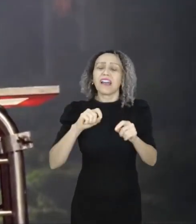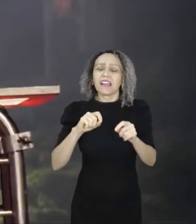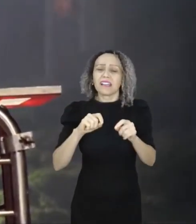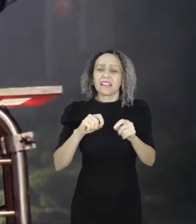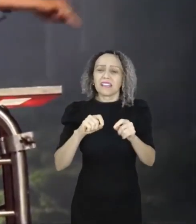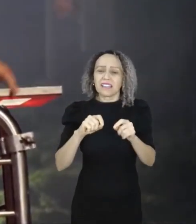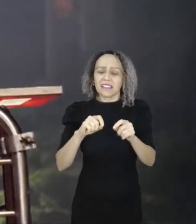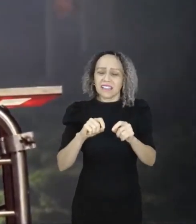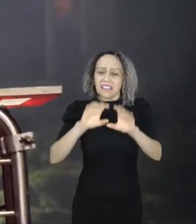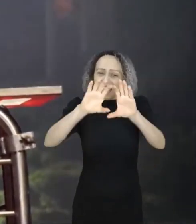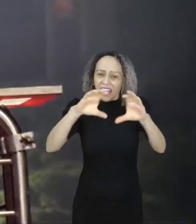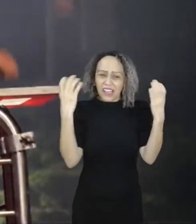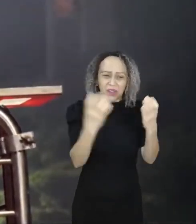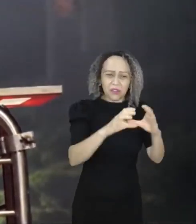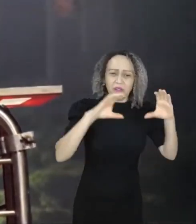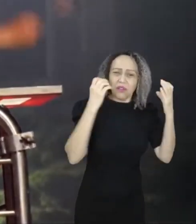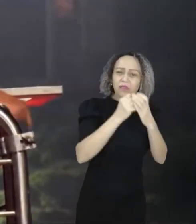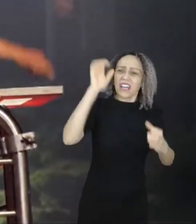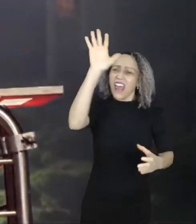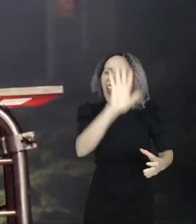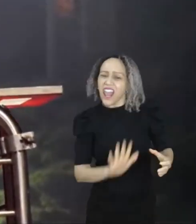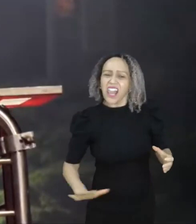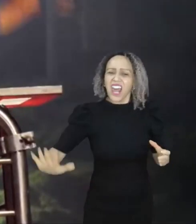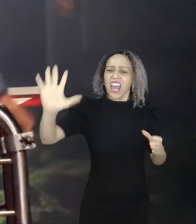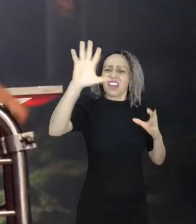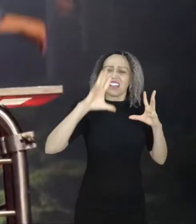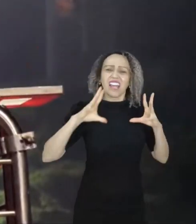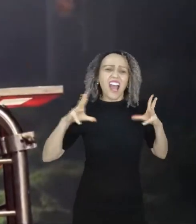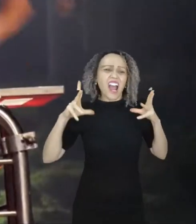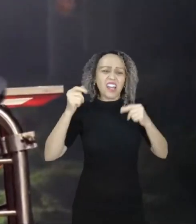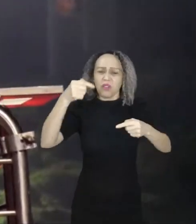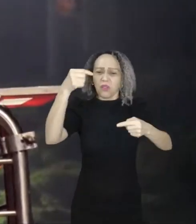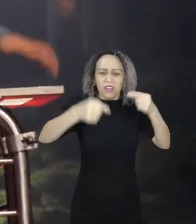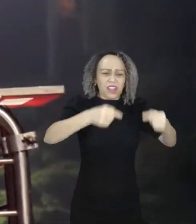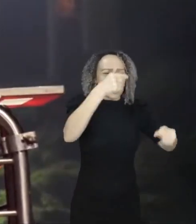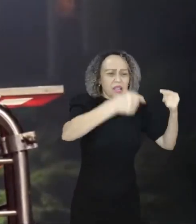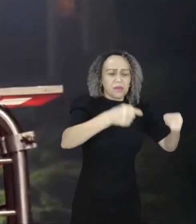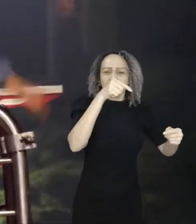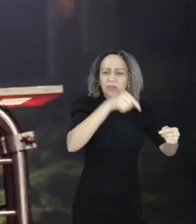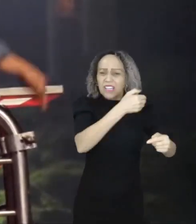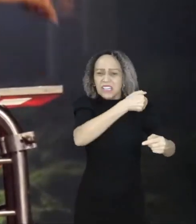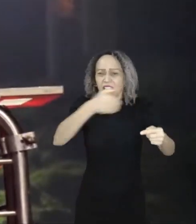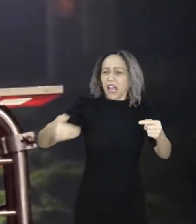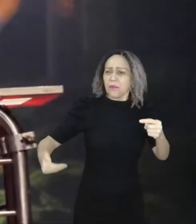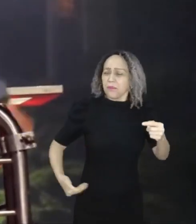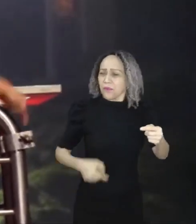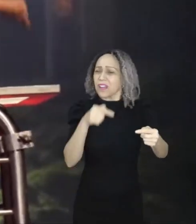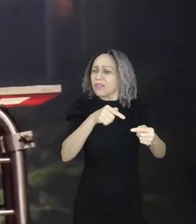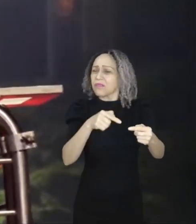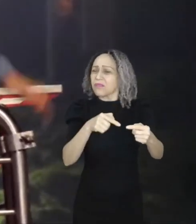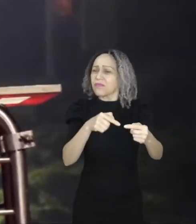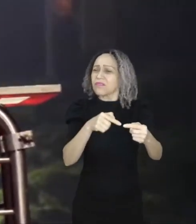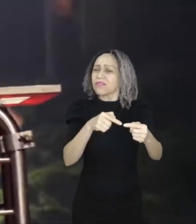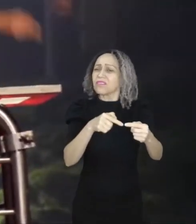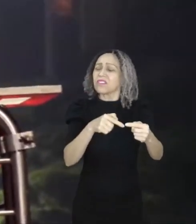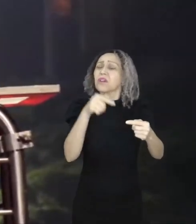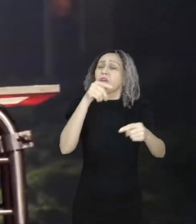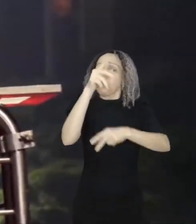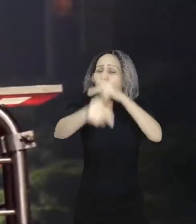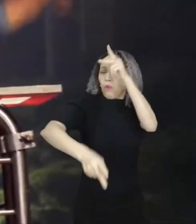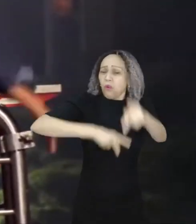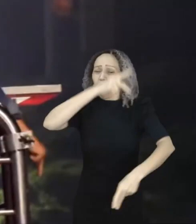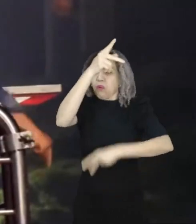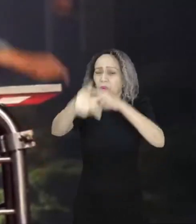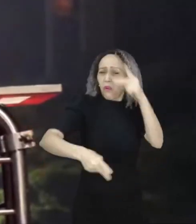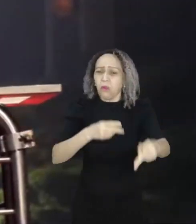as conferências nacionais, todas as políticas públicas serão emanadas do povo